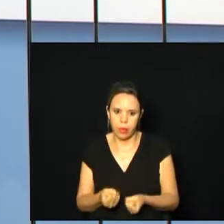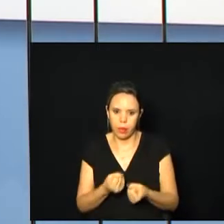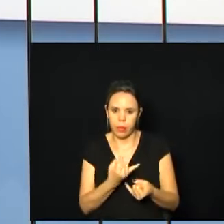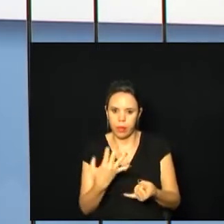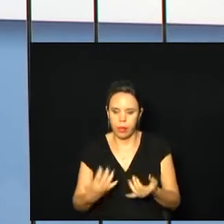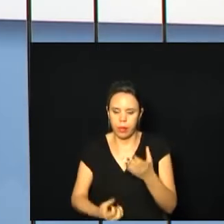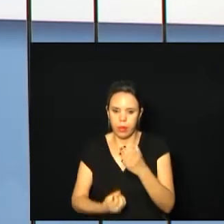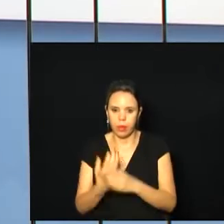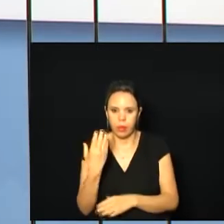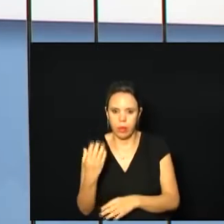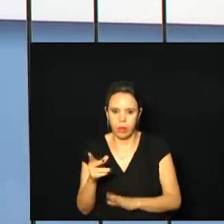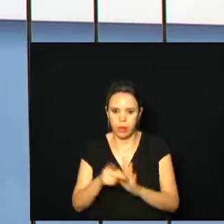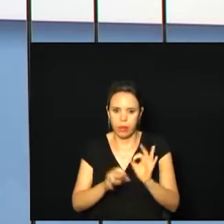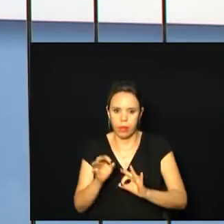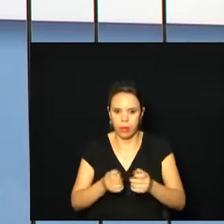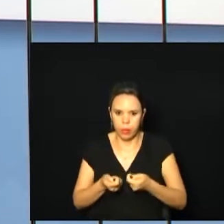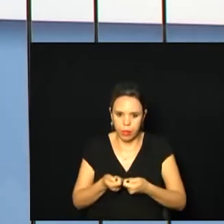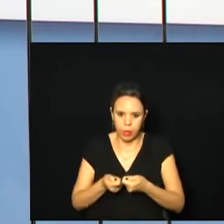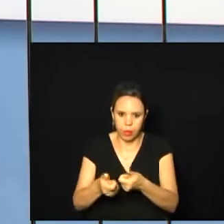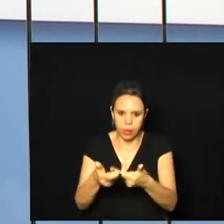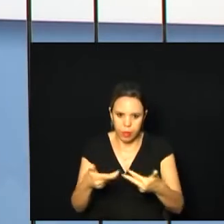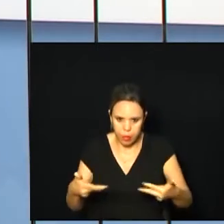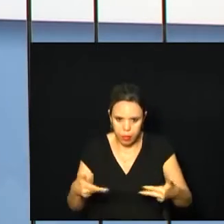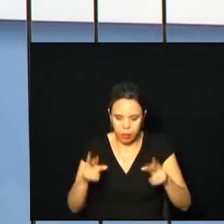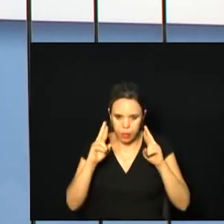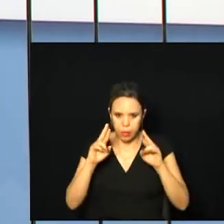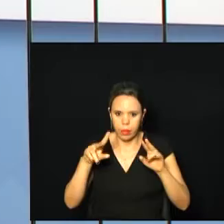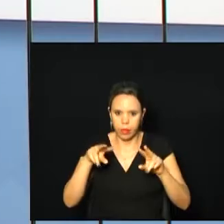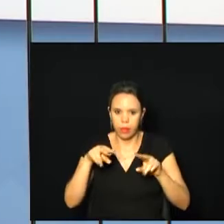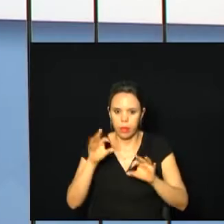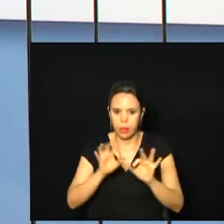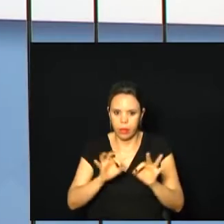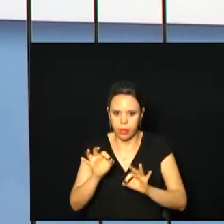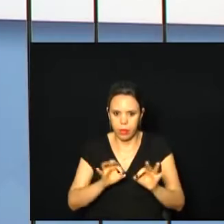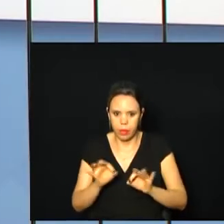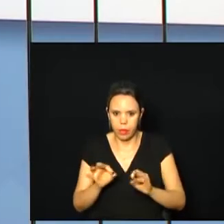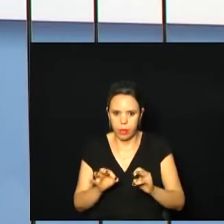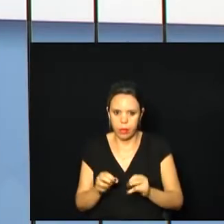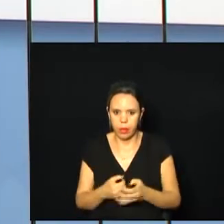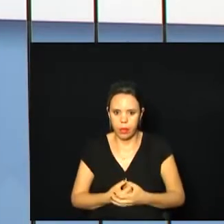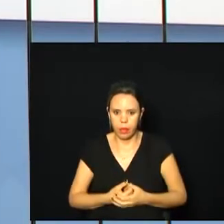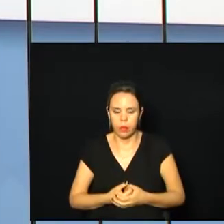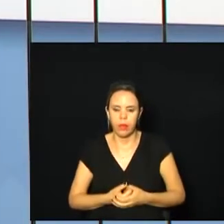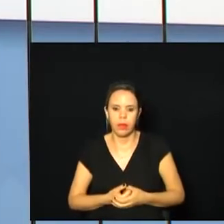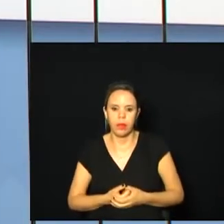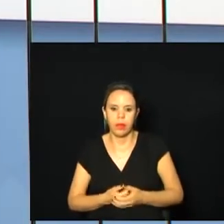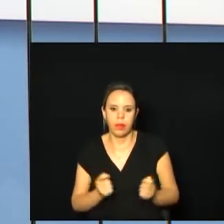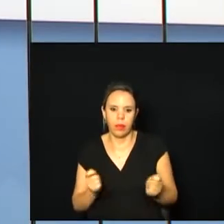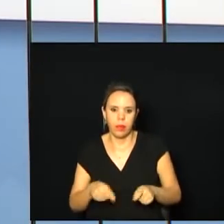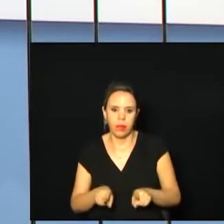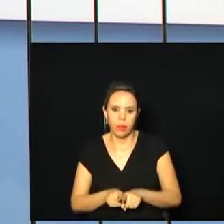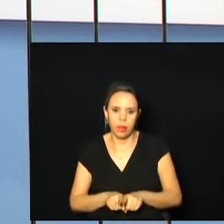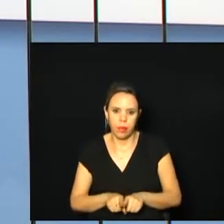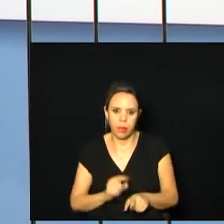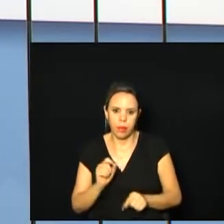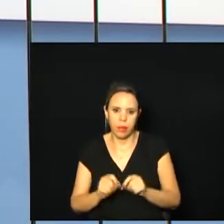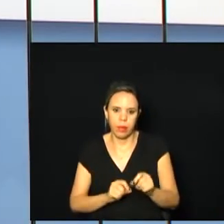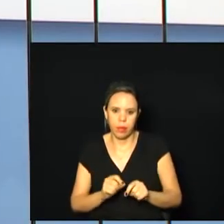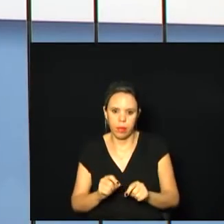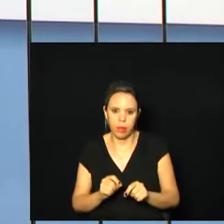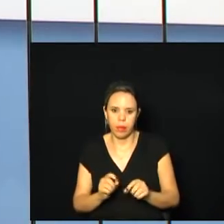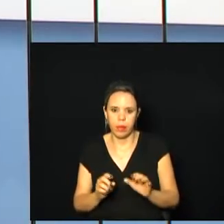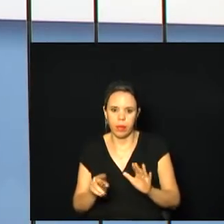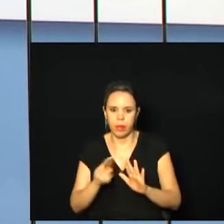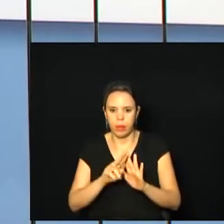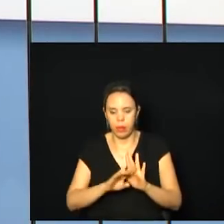a criação de planos de benefícios e o respectivo regulamento na forma e nas condições em que especifica